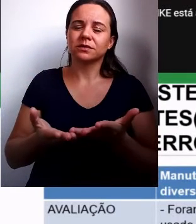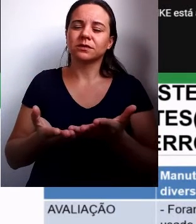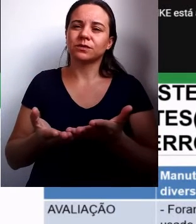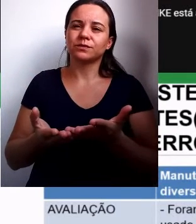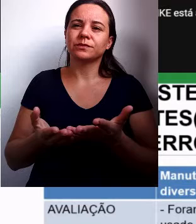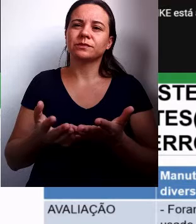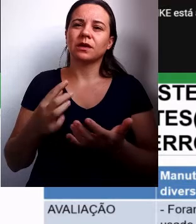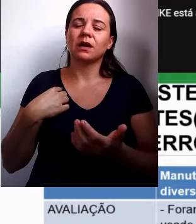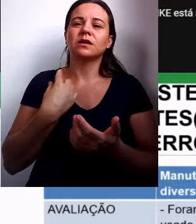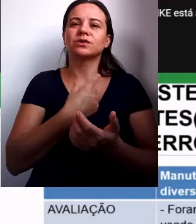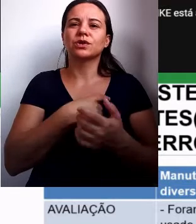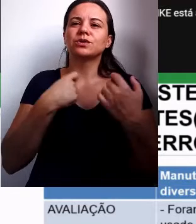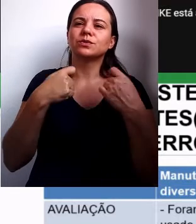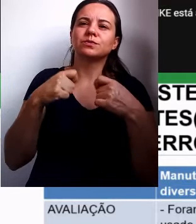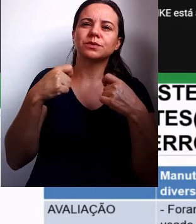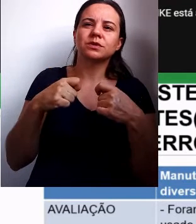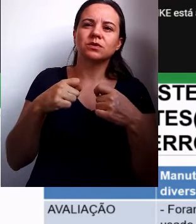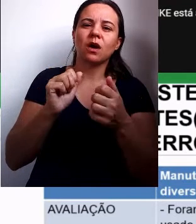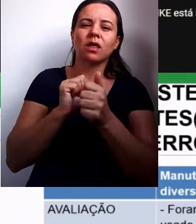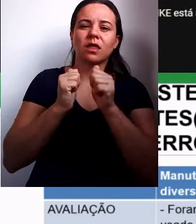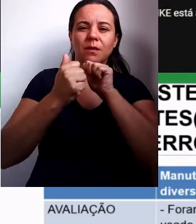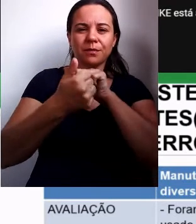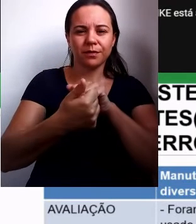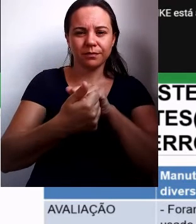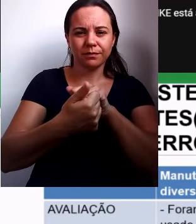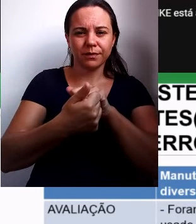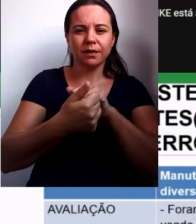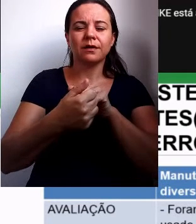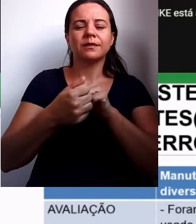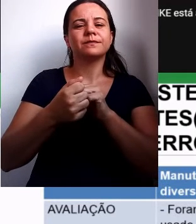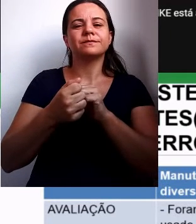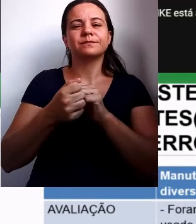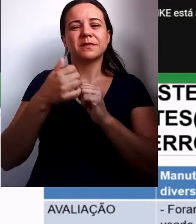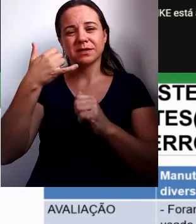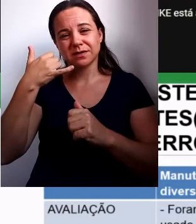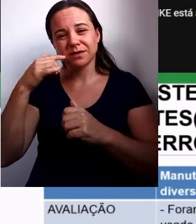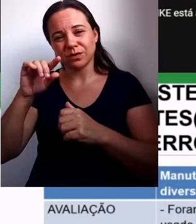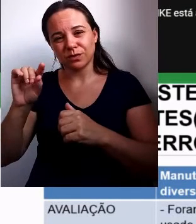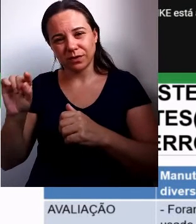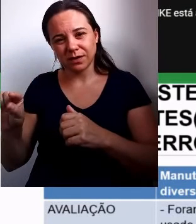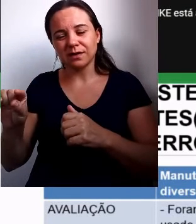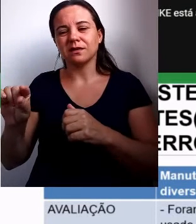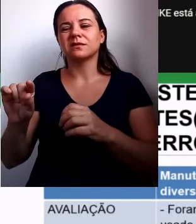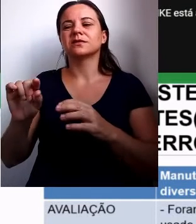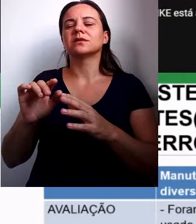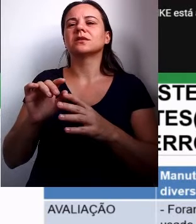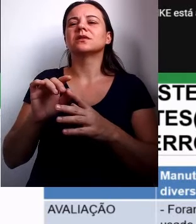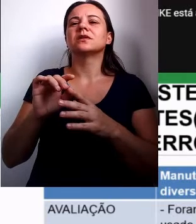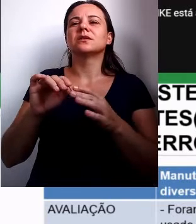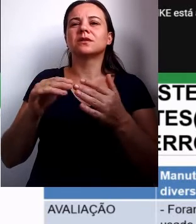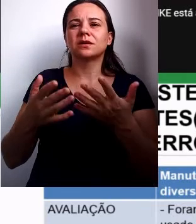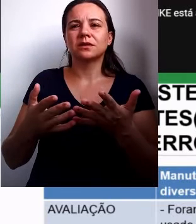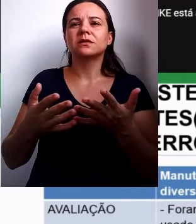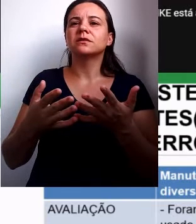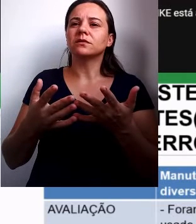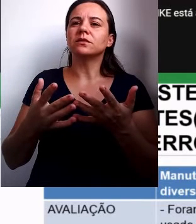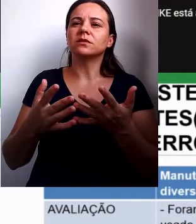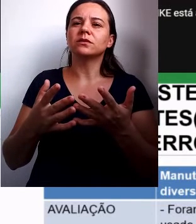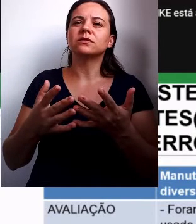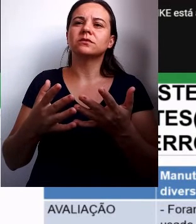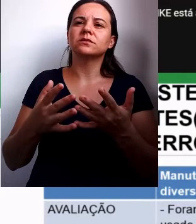que, nas observações aqui a gente coloca então, né? Que daí então teve uma boa aceitação, né? Só claro que a gente teve